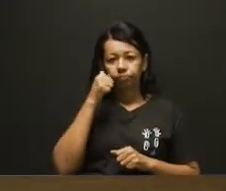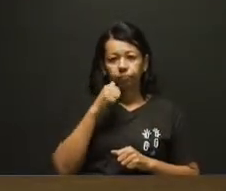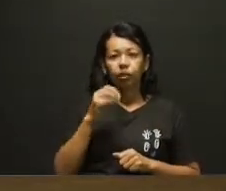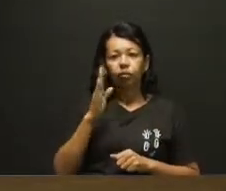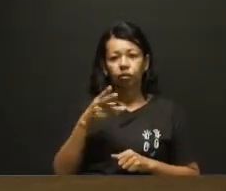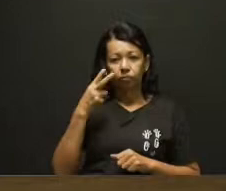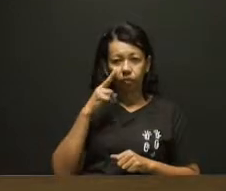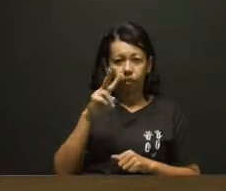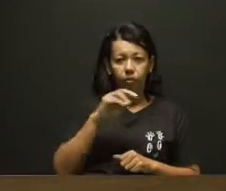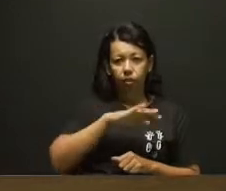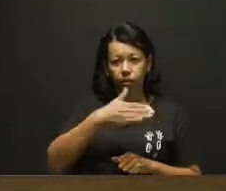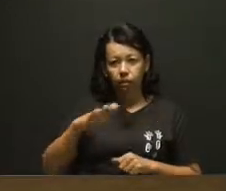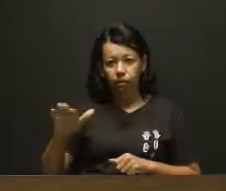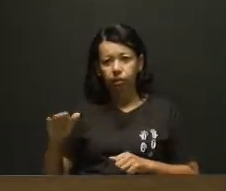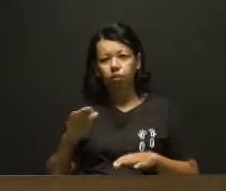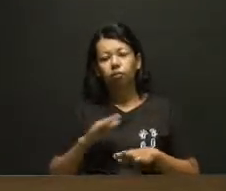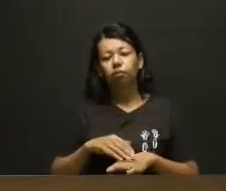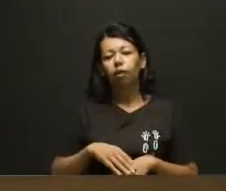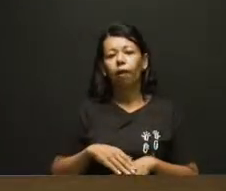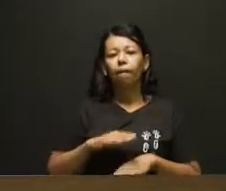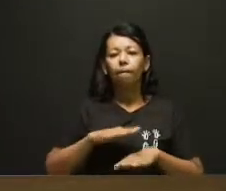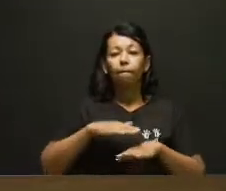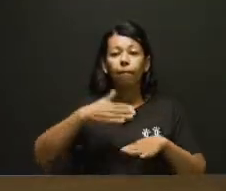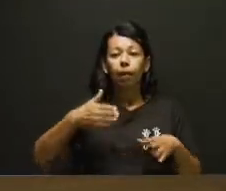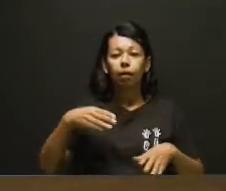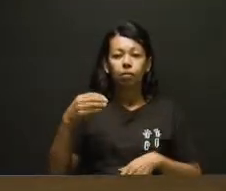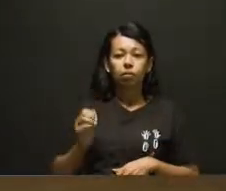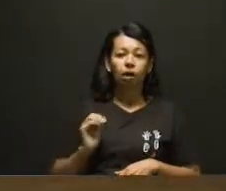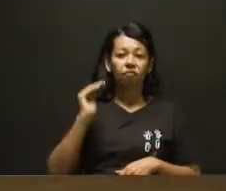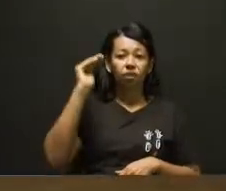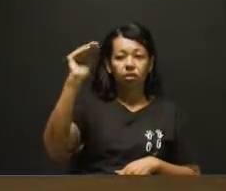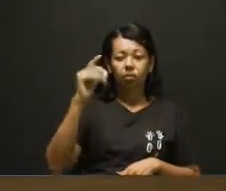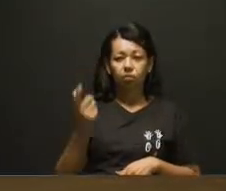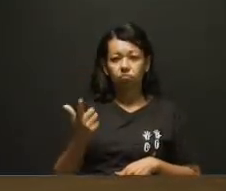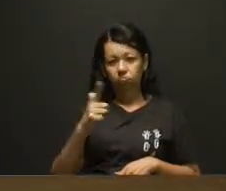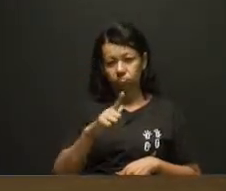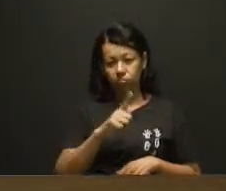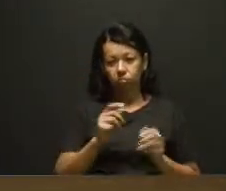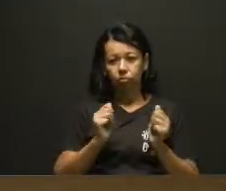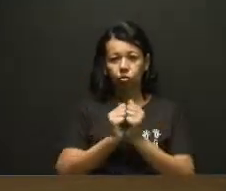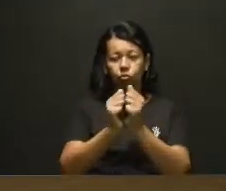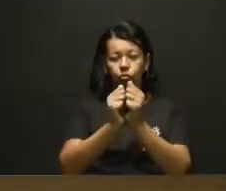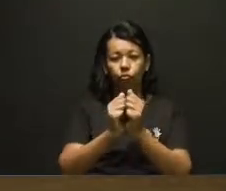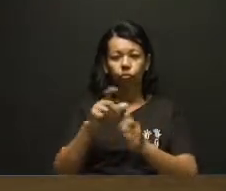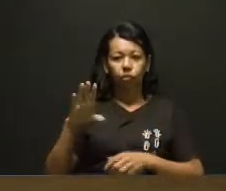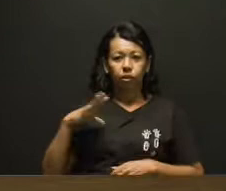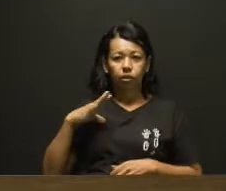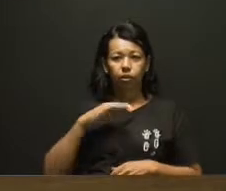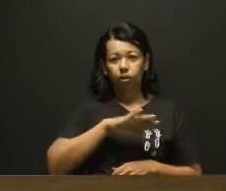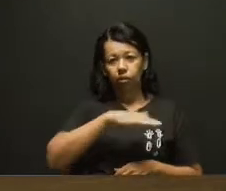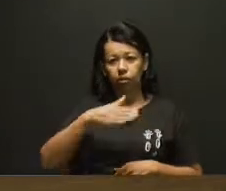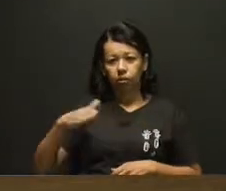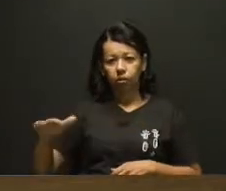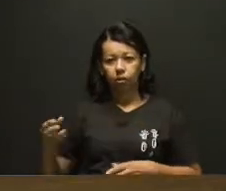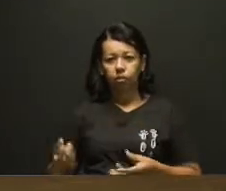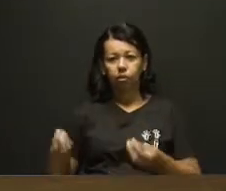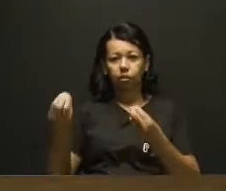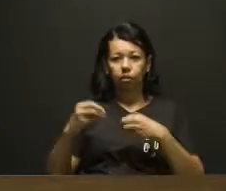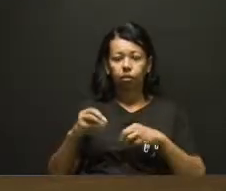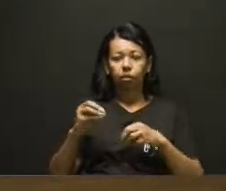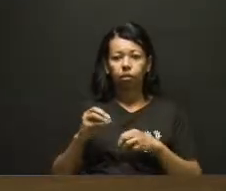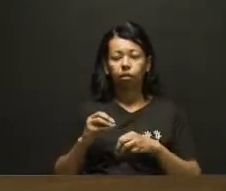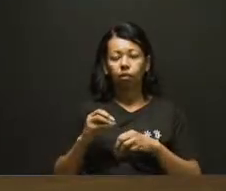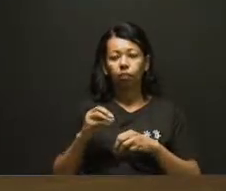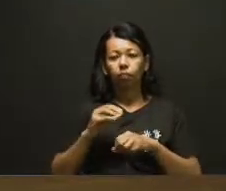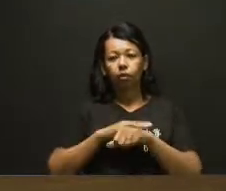avançado nessa situação então ver se a gente consegue junto com o santos trazer um pouco de de